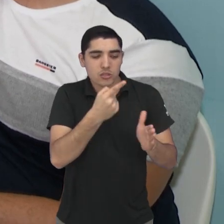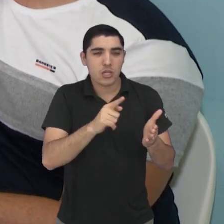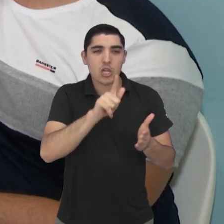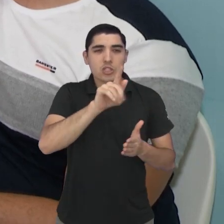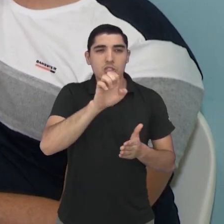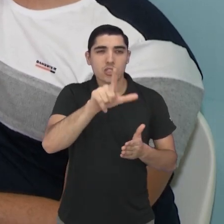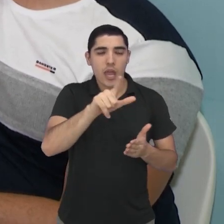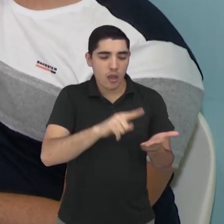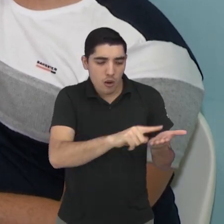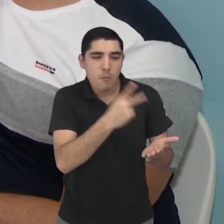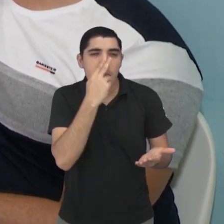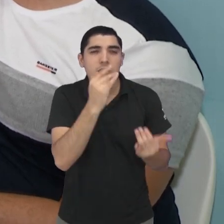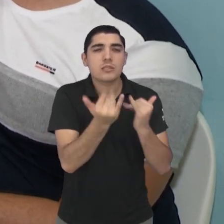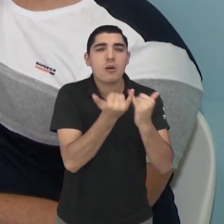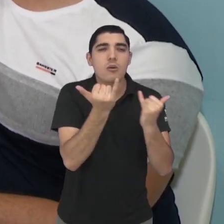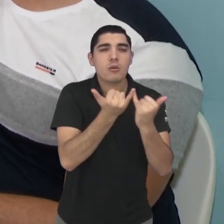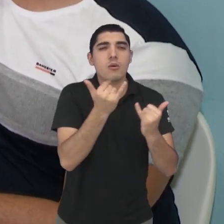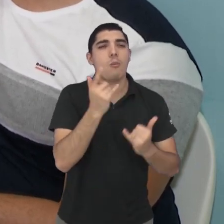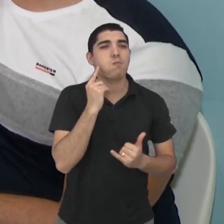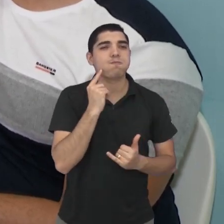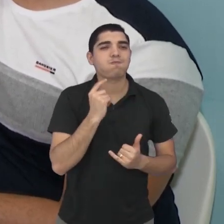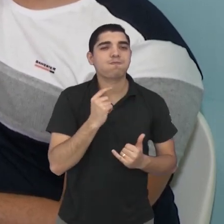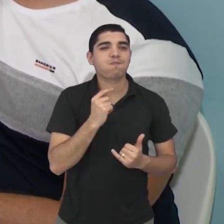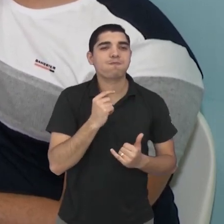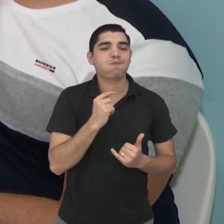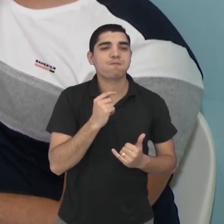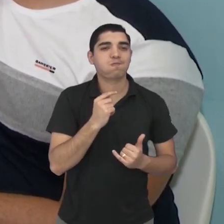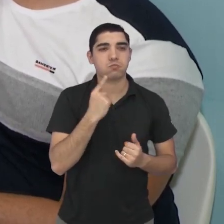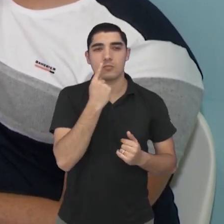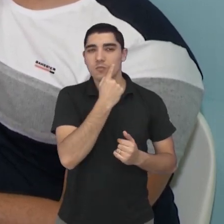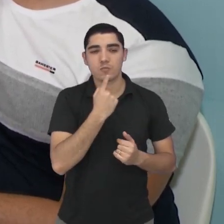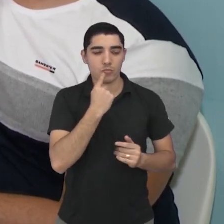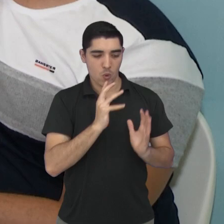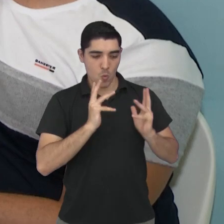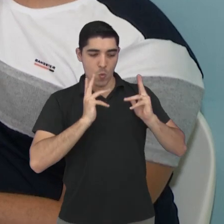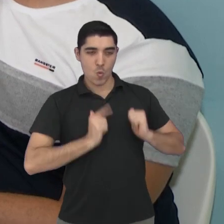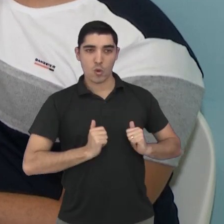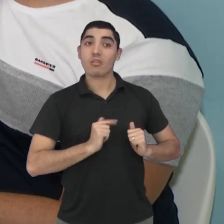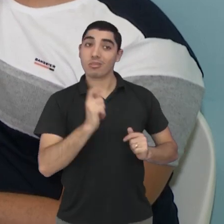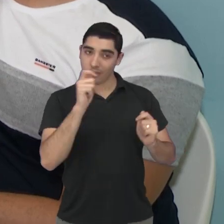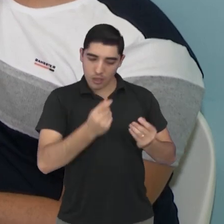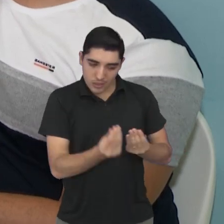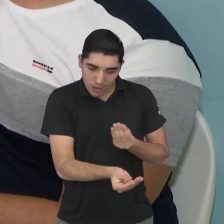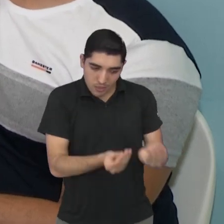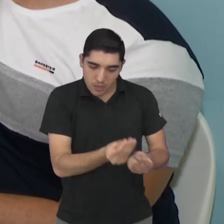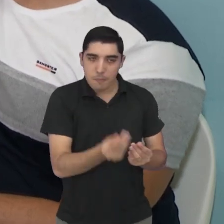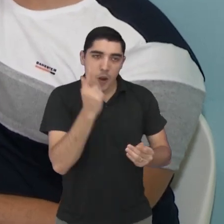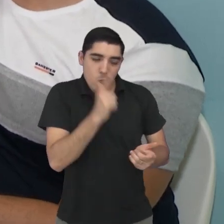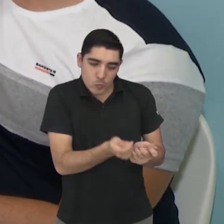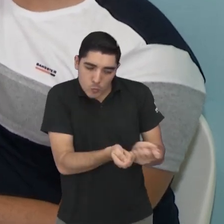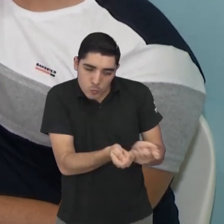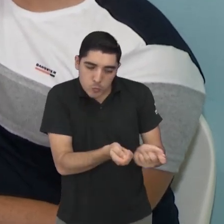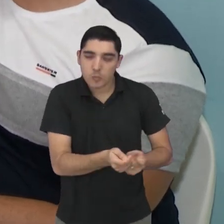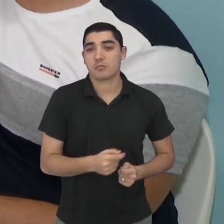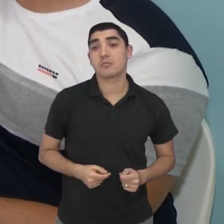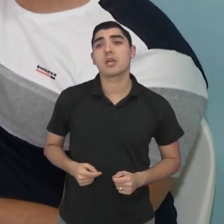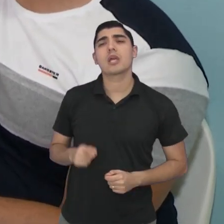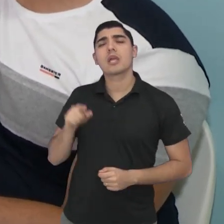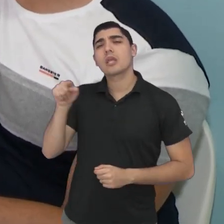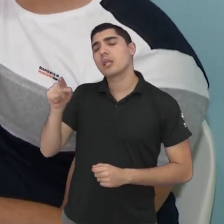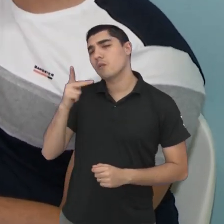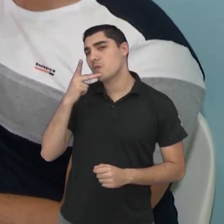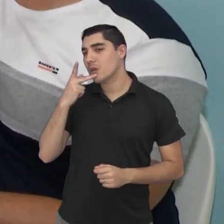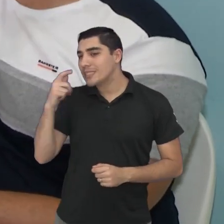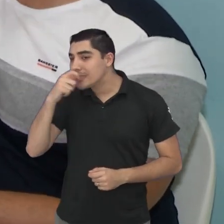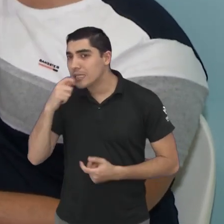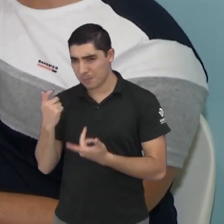a alimentação. Então, tudo isso vai impactar na forma como a gente vai controlar a saúde oral. Mas falando de escovação, tem que ser